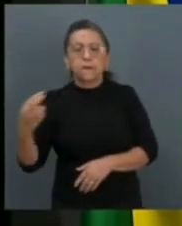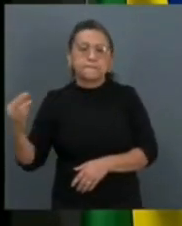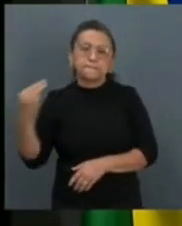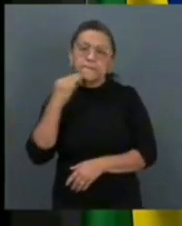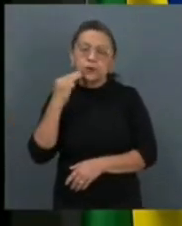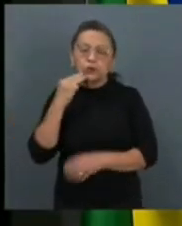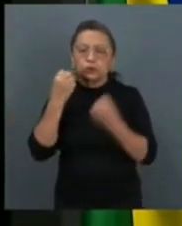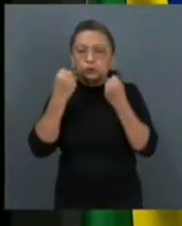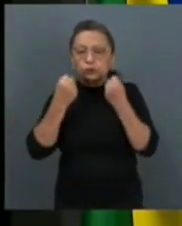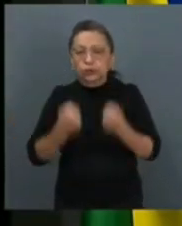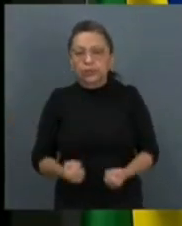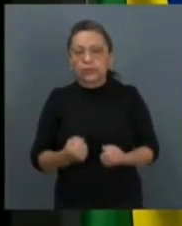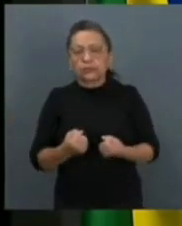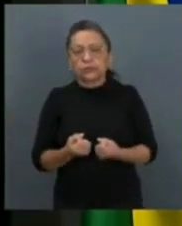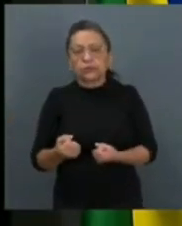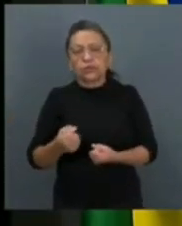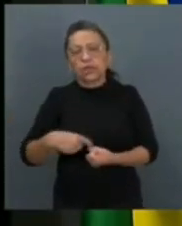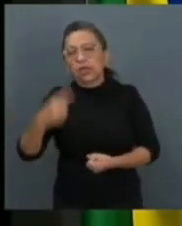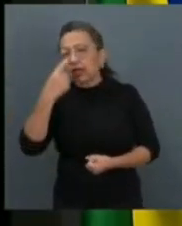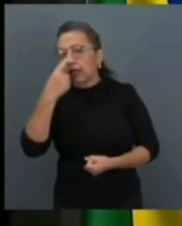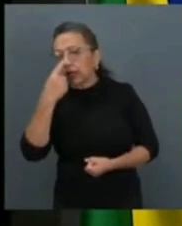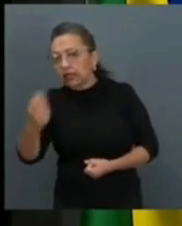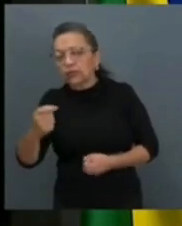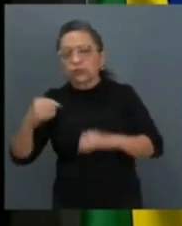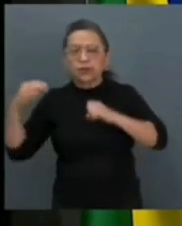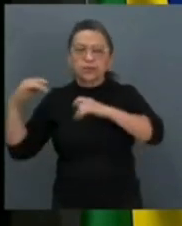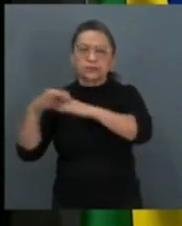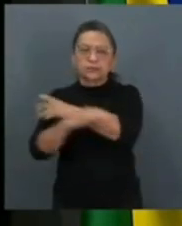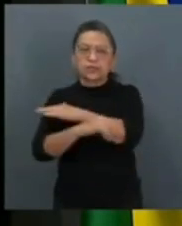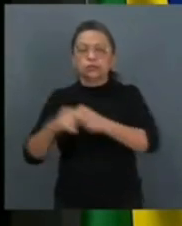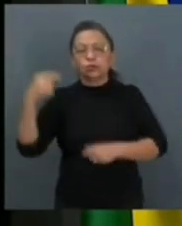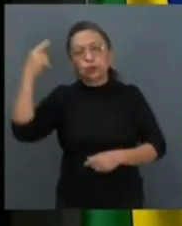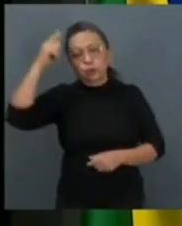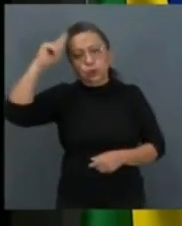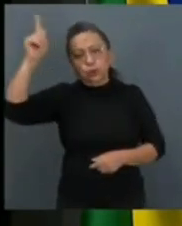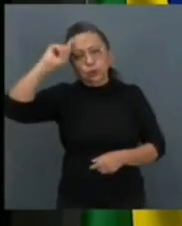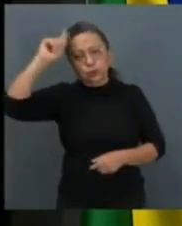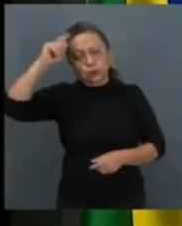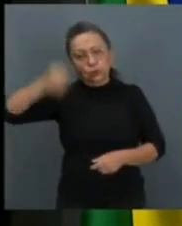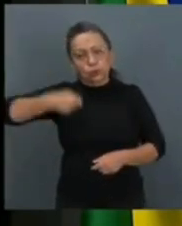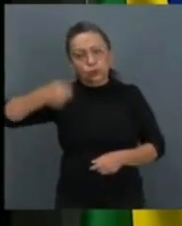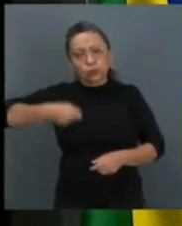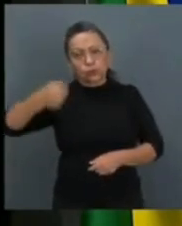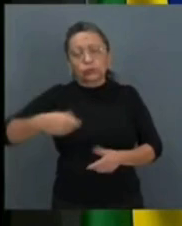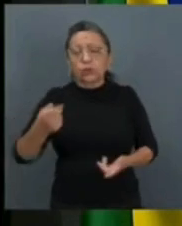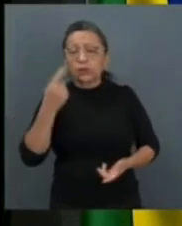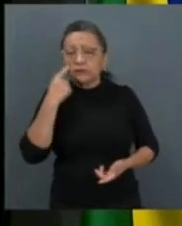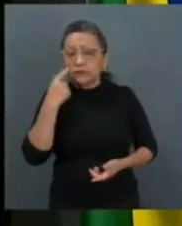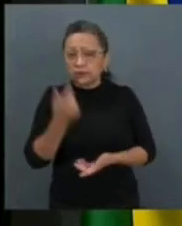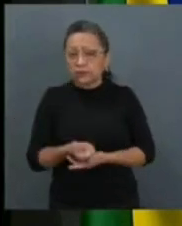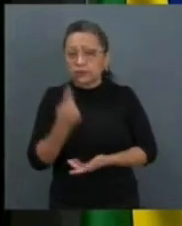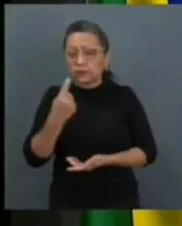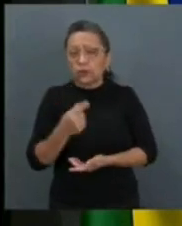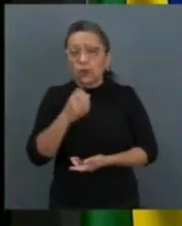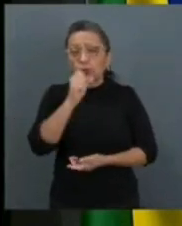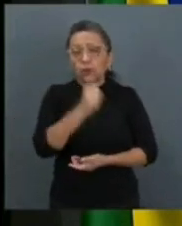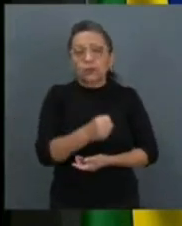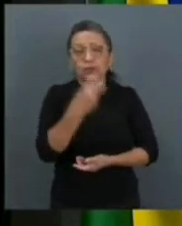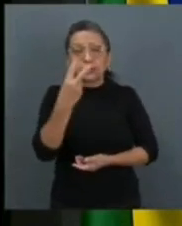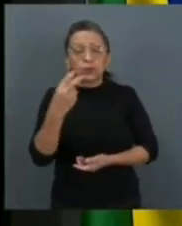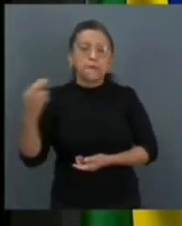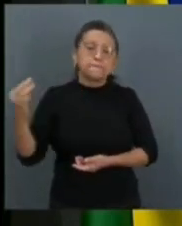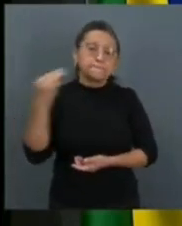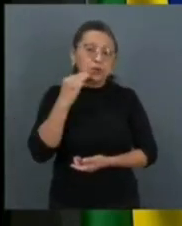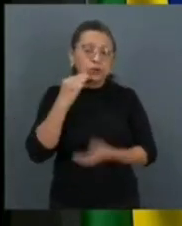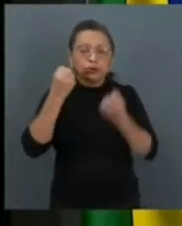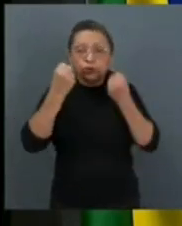de toneladas de resíduos sólidos urbanos todos os dias. Vejam, 82